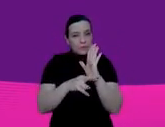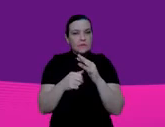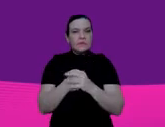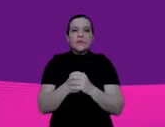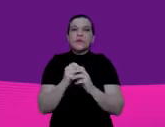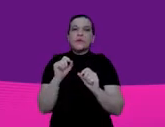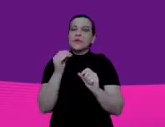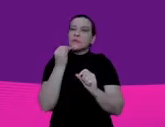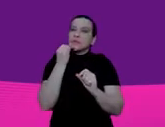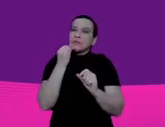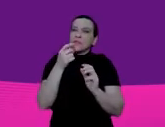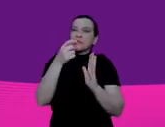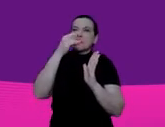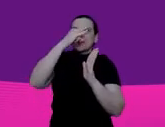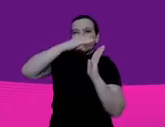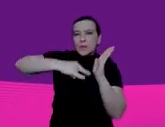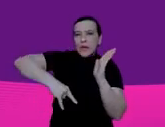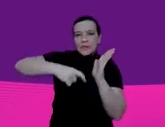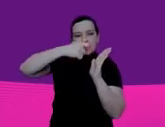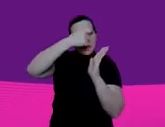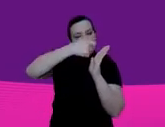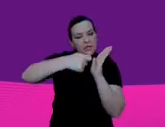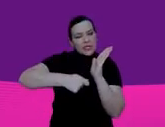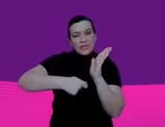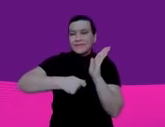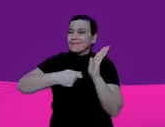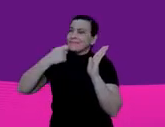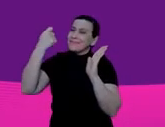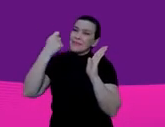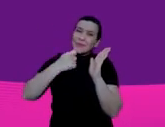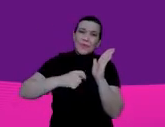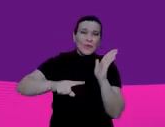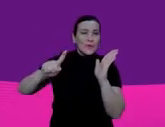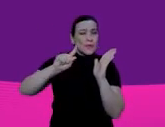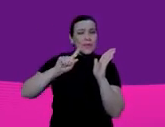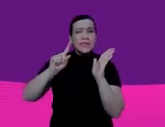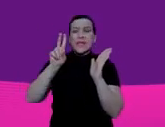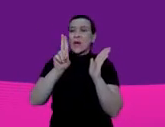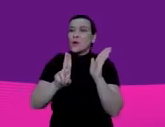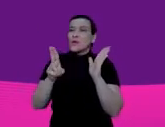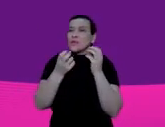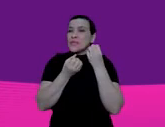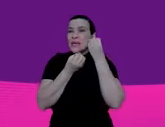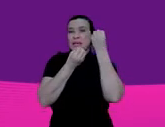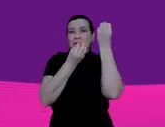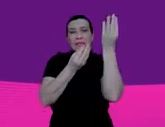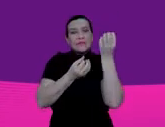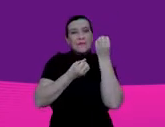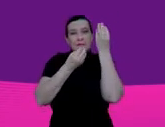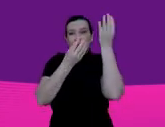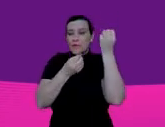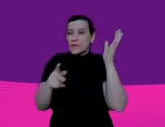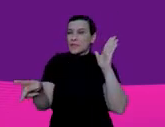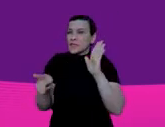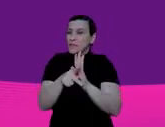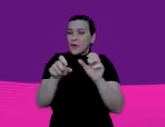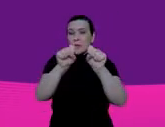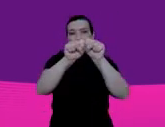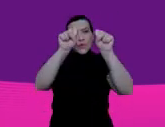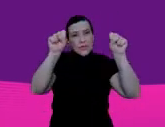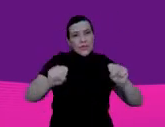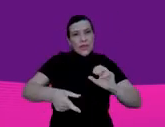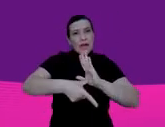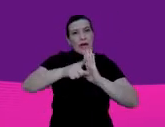formulários e sim utilizar dados automaticamente captados dos sistemas de prontuários. E a gente